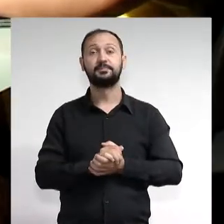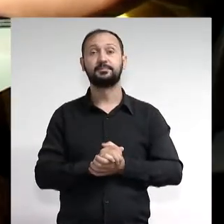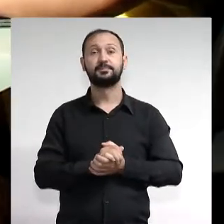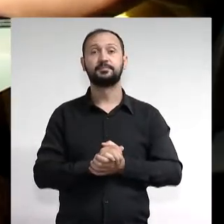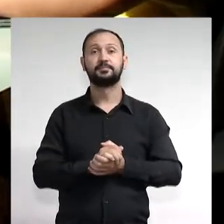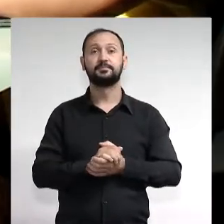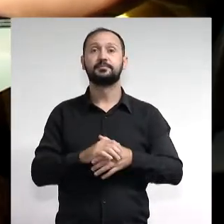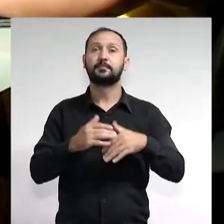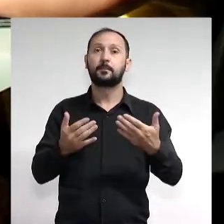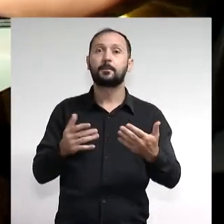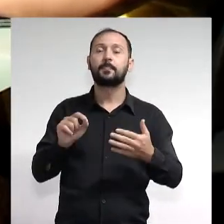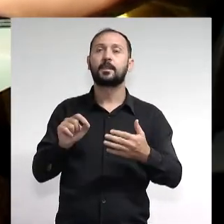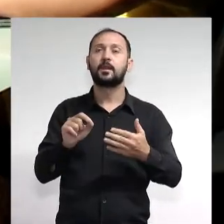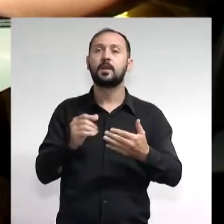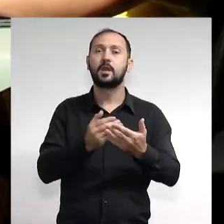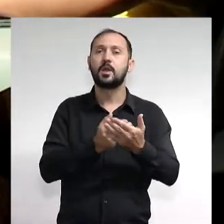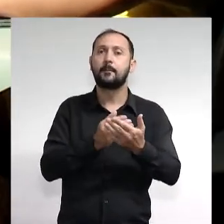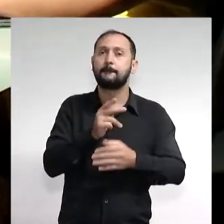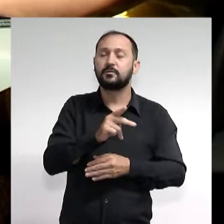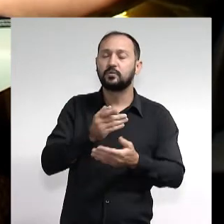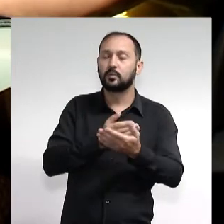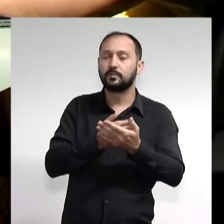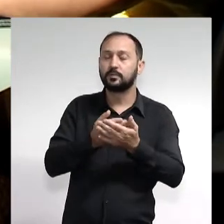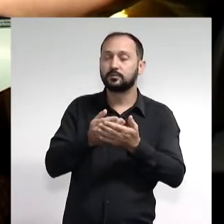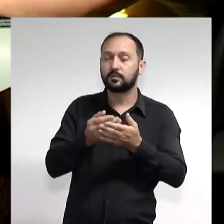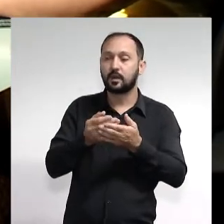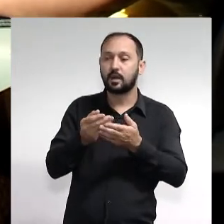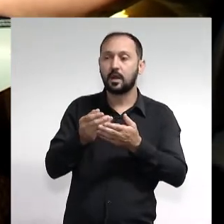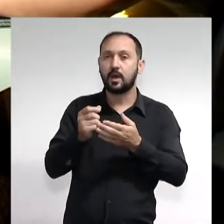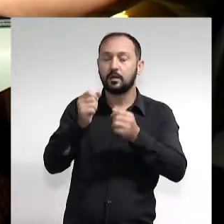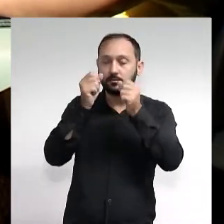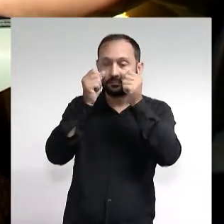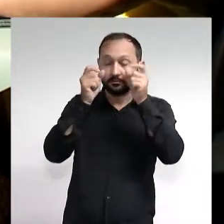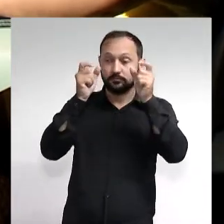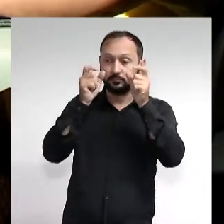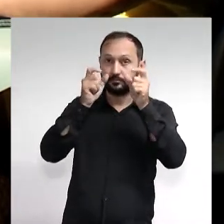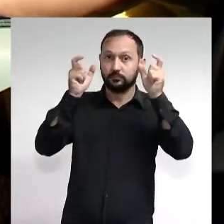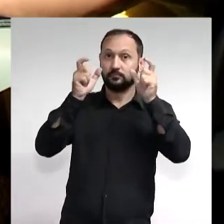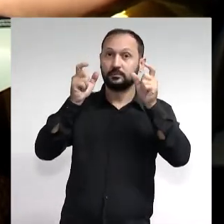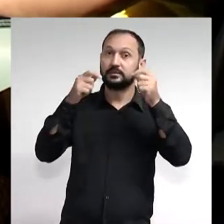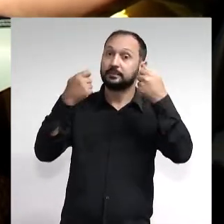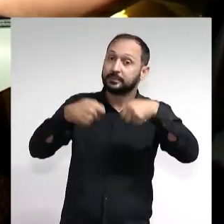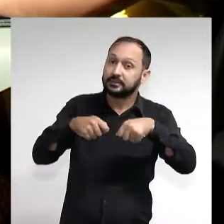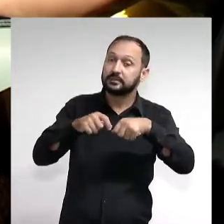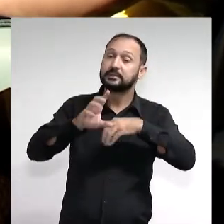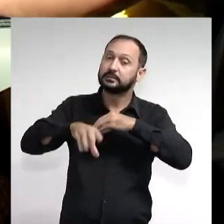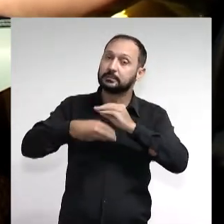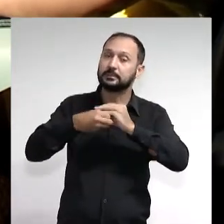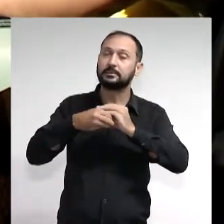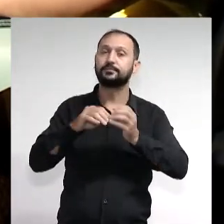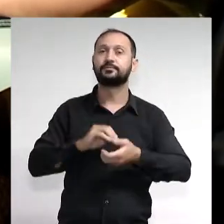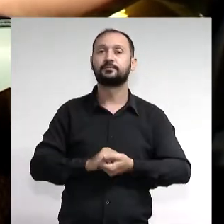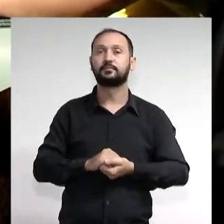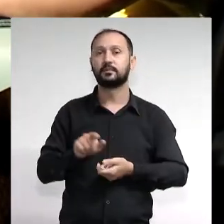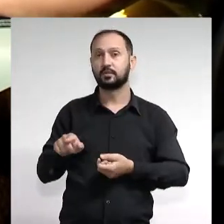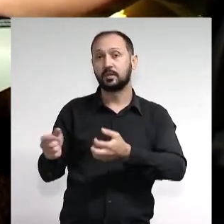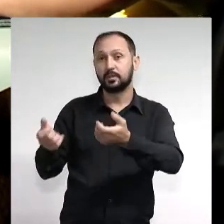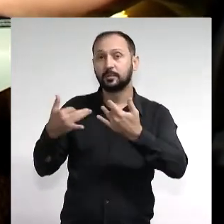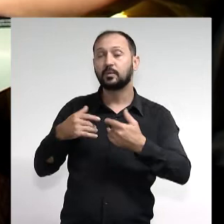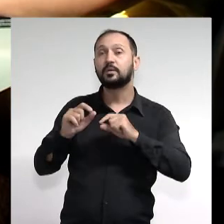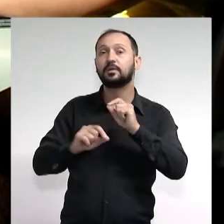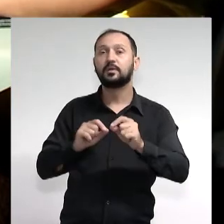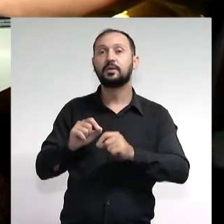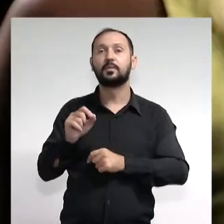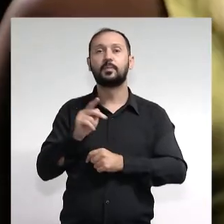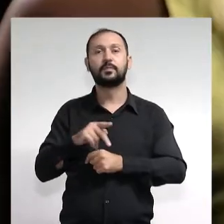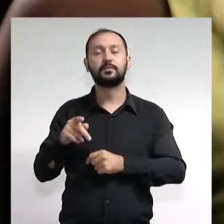um aluno na sua sala com altas habilidades. E aí, eles passaram a perceber se havia necessidade ou não de